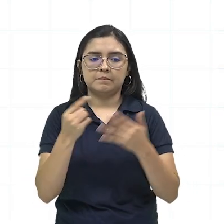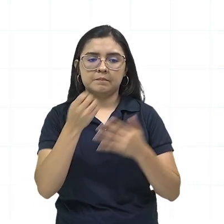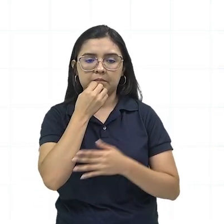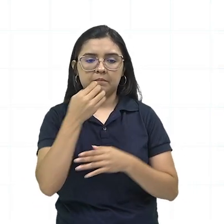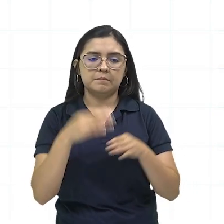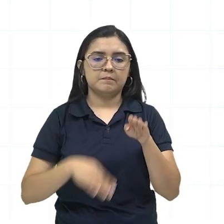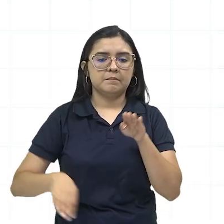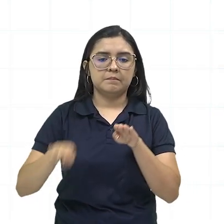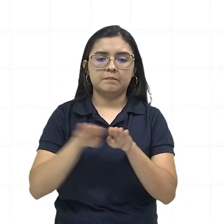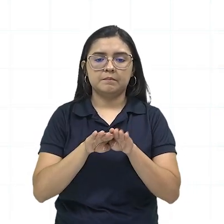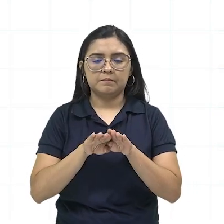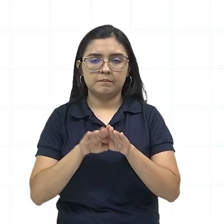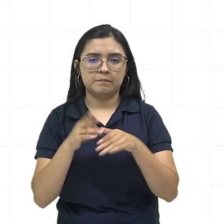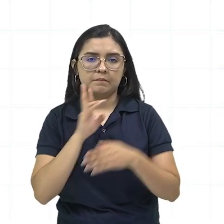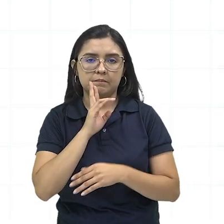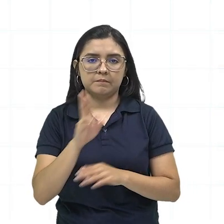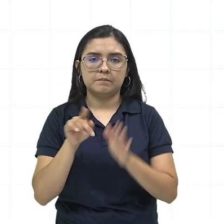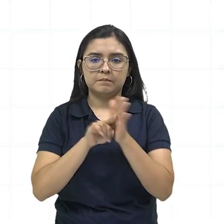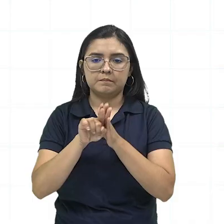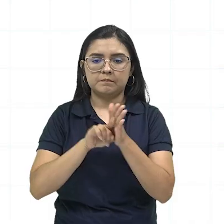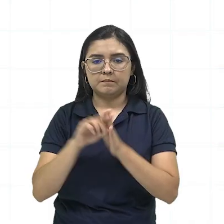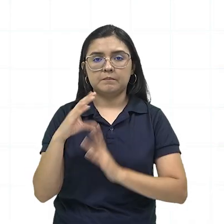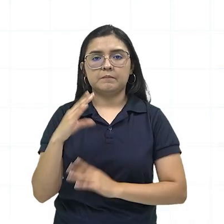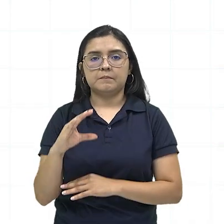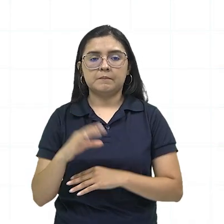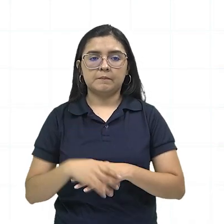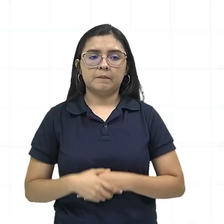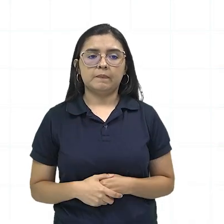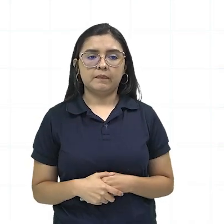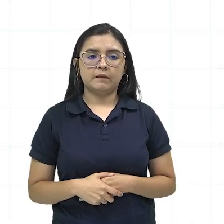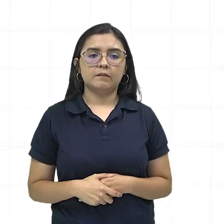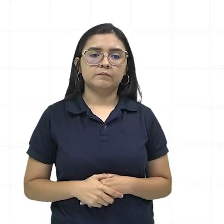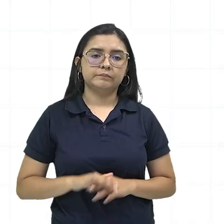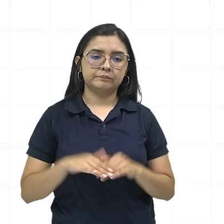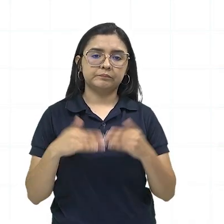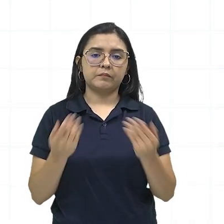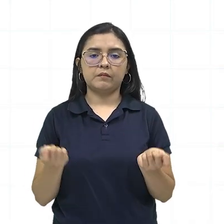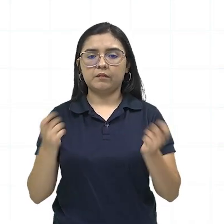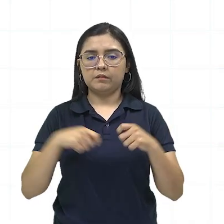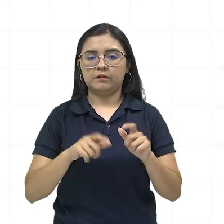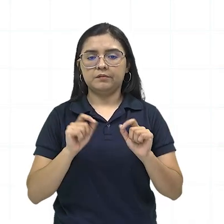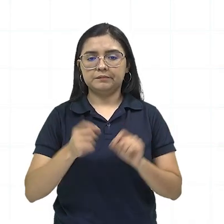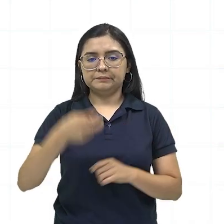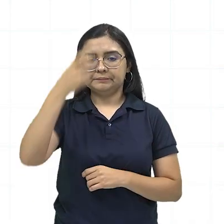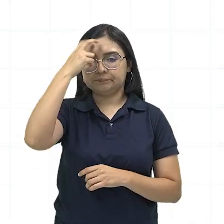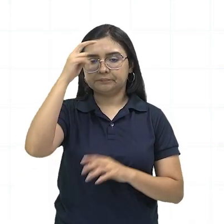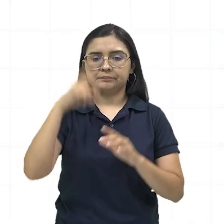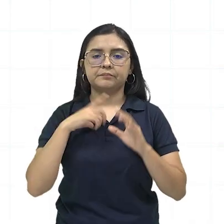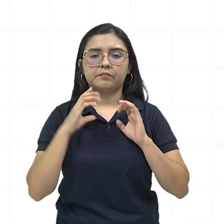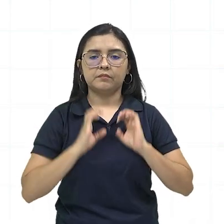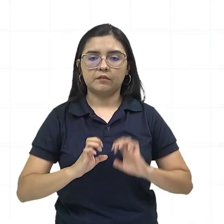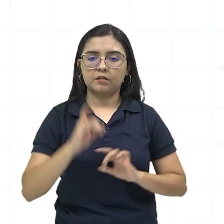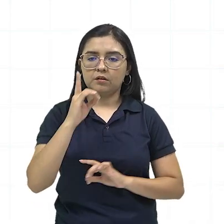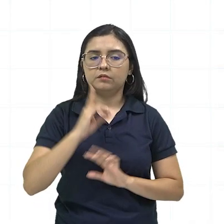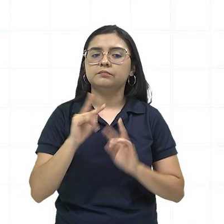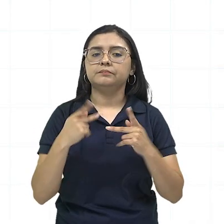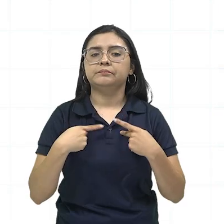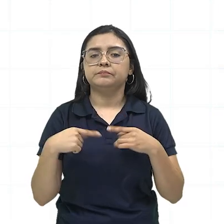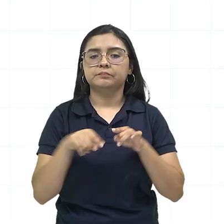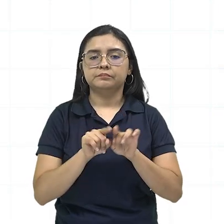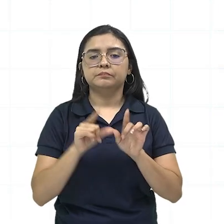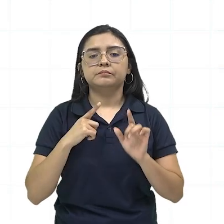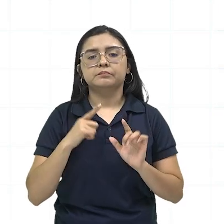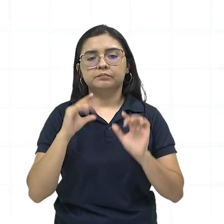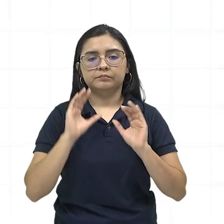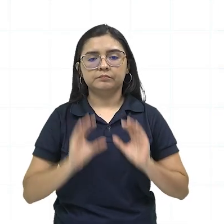equitativos resultantes da pesquisa científica. E ao promover uma cultura de ética, direitos humanos e a cidadania